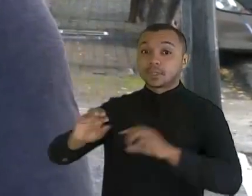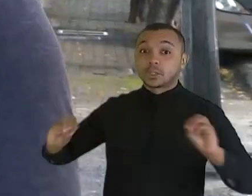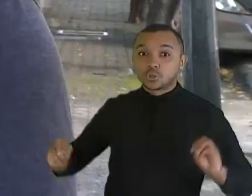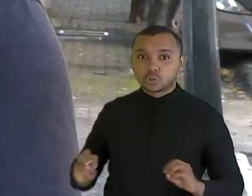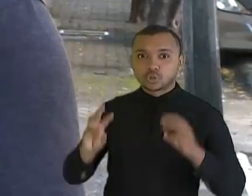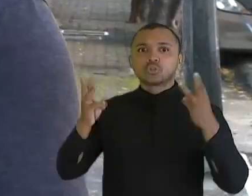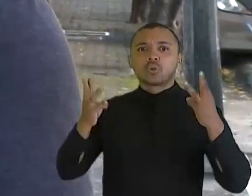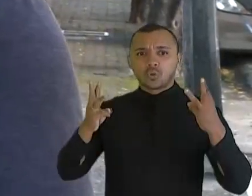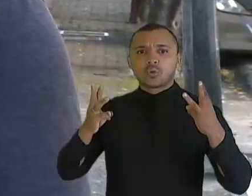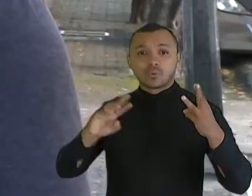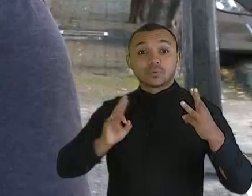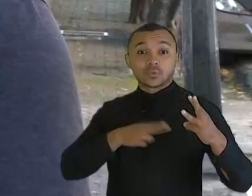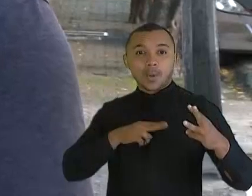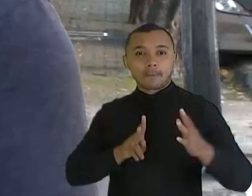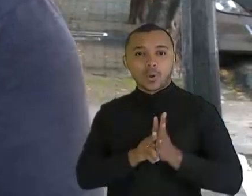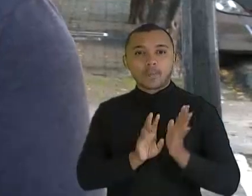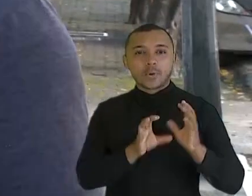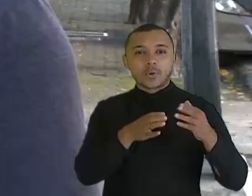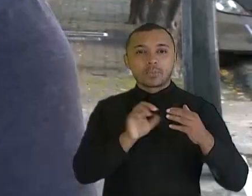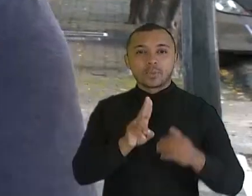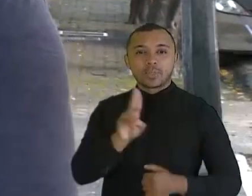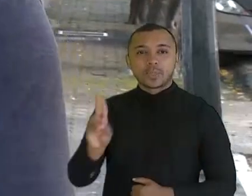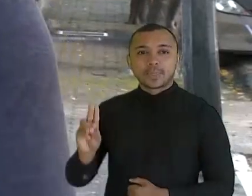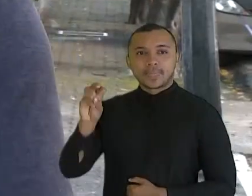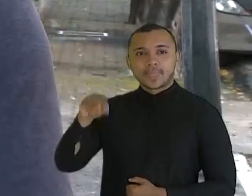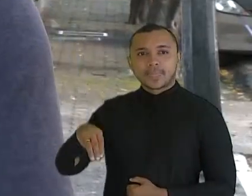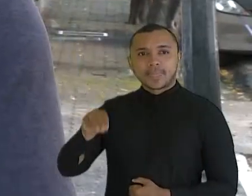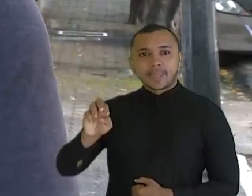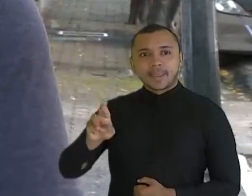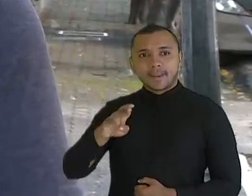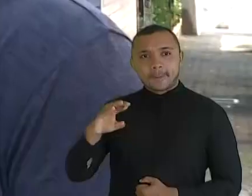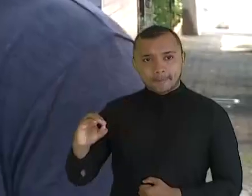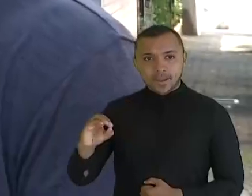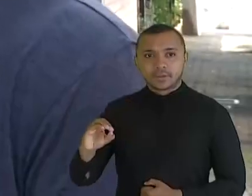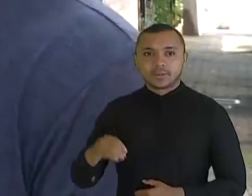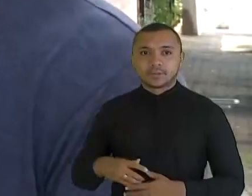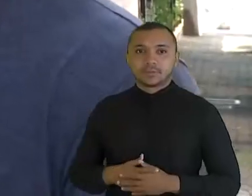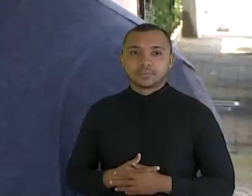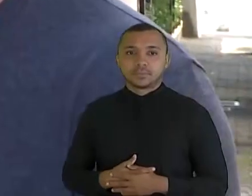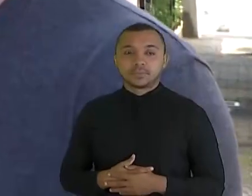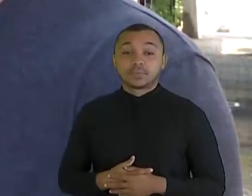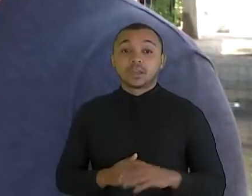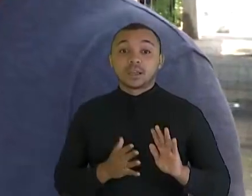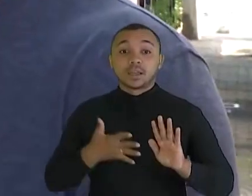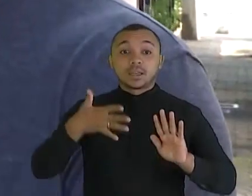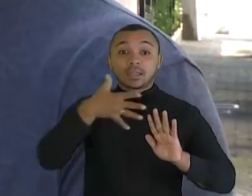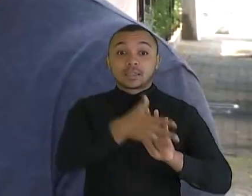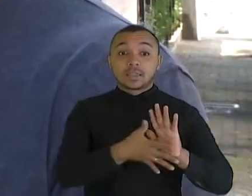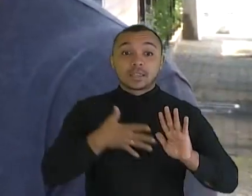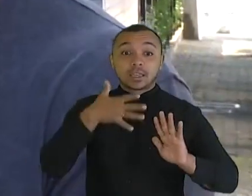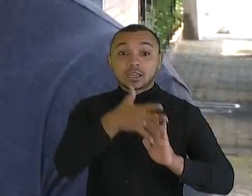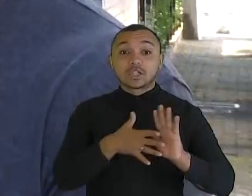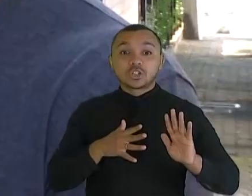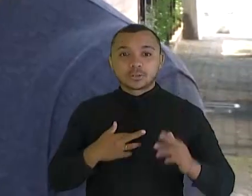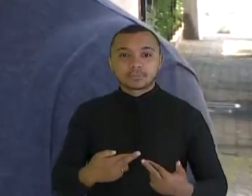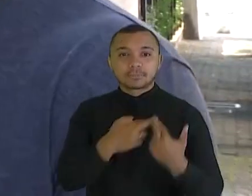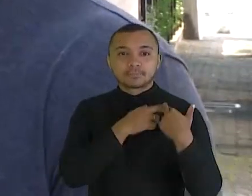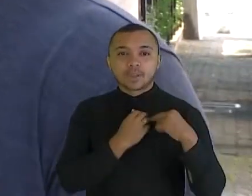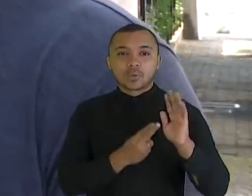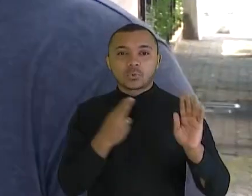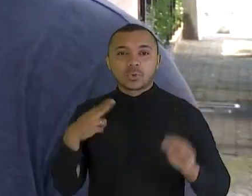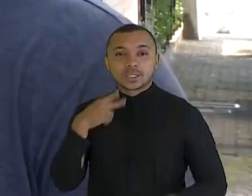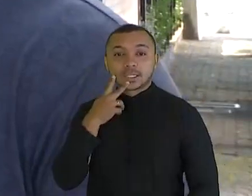faço parte do elenco, chamado Mary Não Mora Mais em Jauci. Né? É um texto de um autor cearense chamado Eurico